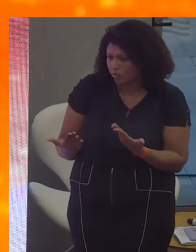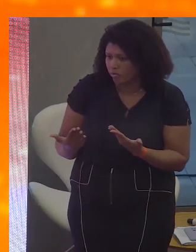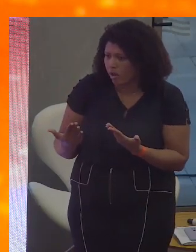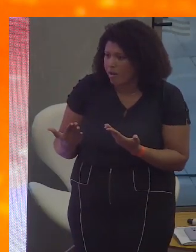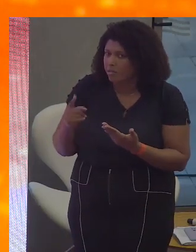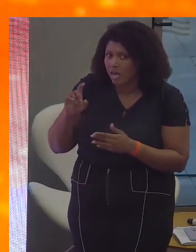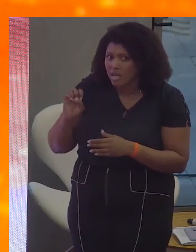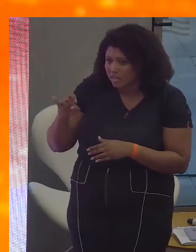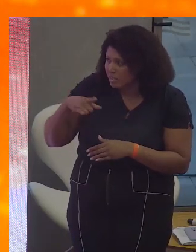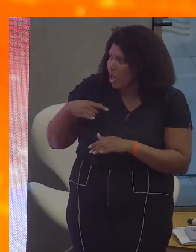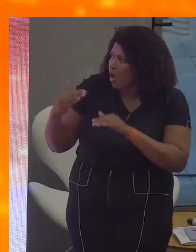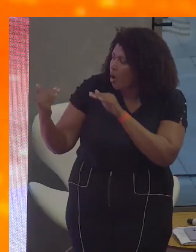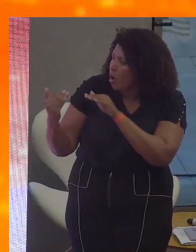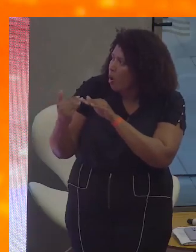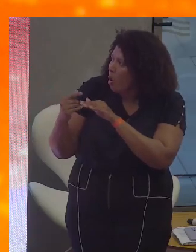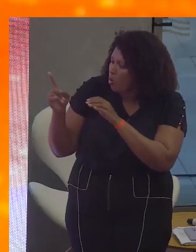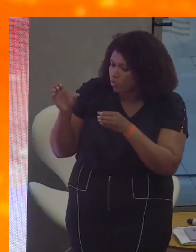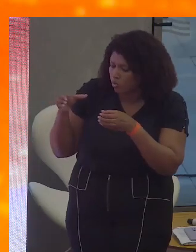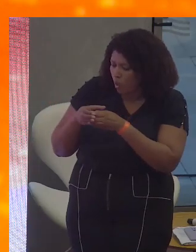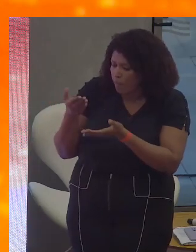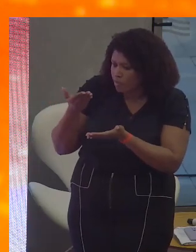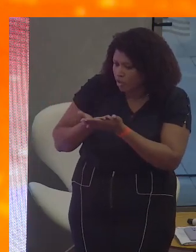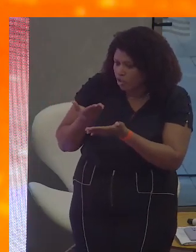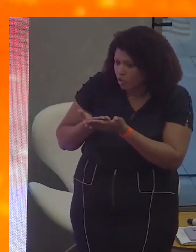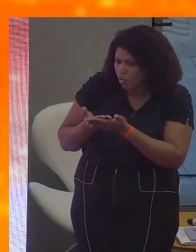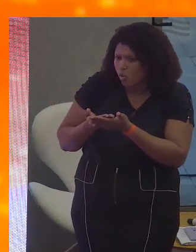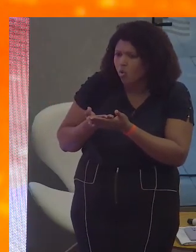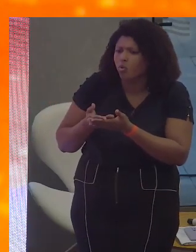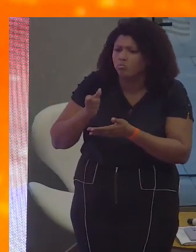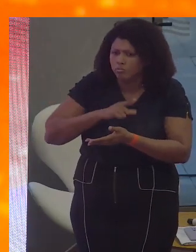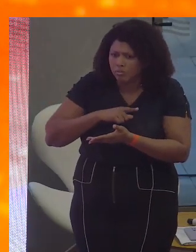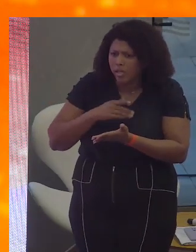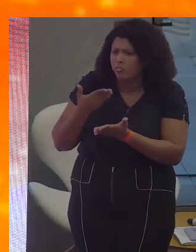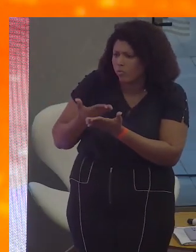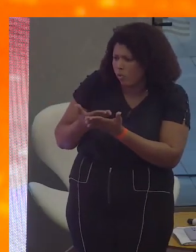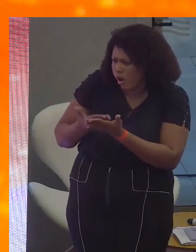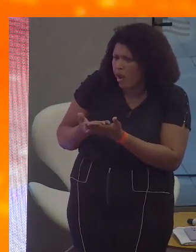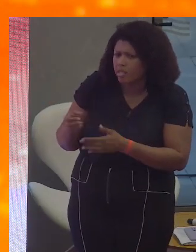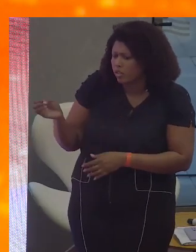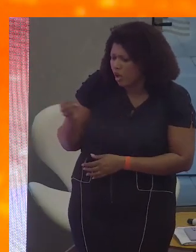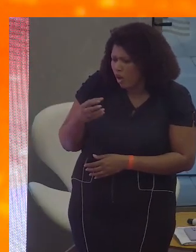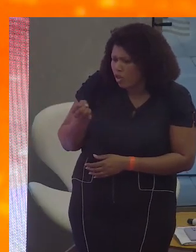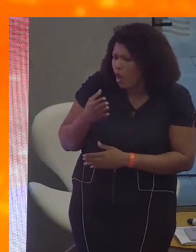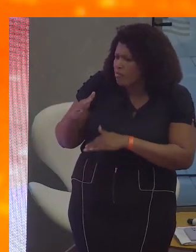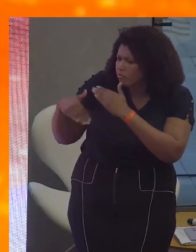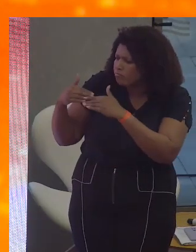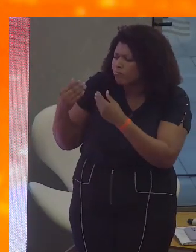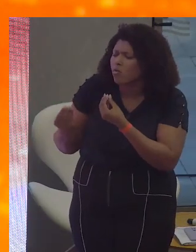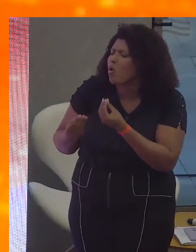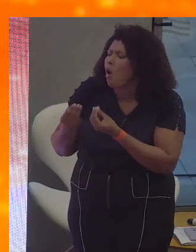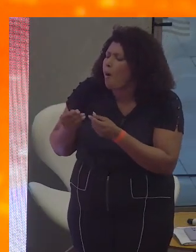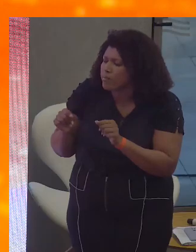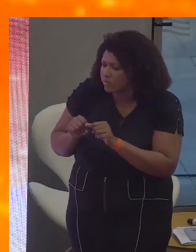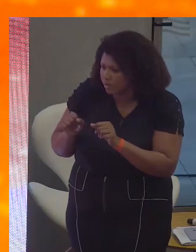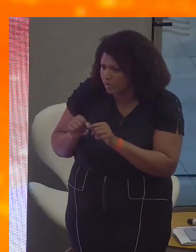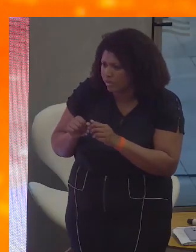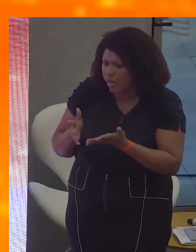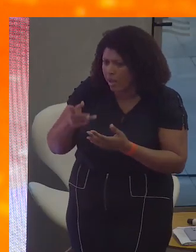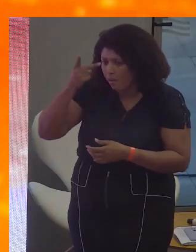se atingir o consenso desse grupo de estudo que está estudando, tá, uma nova forma de harmonização